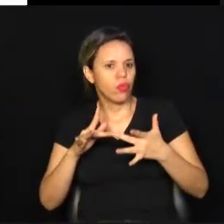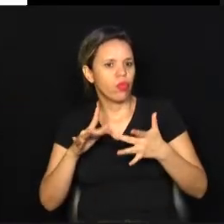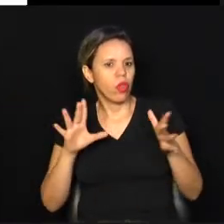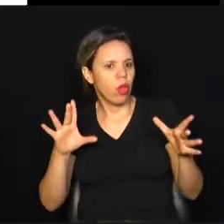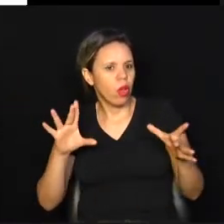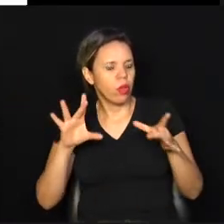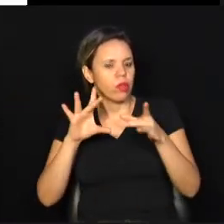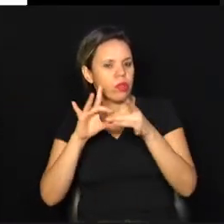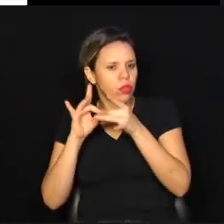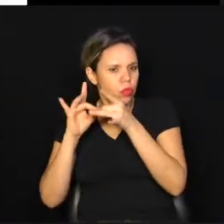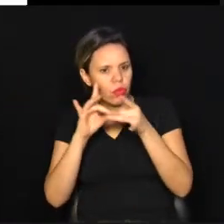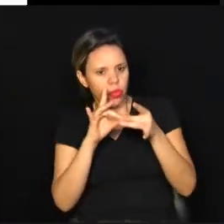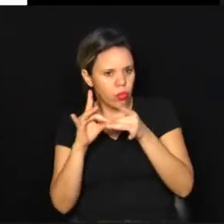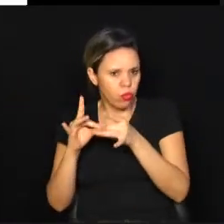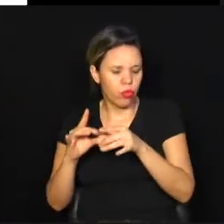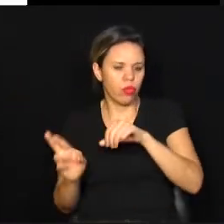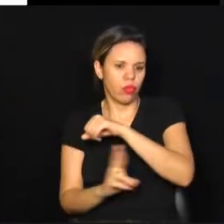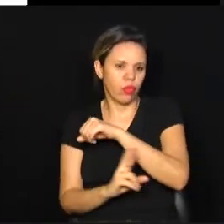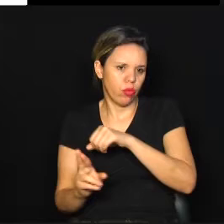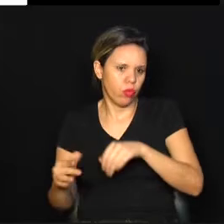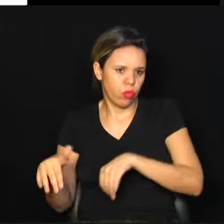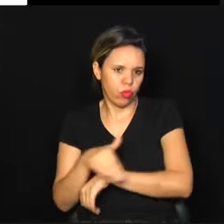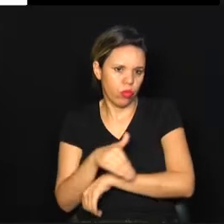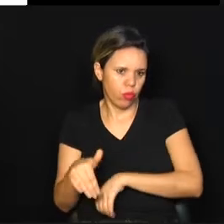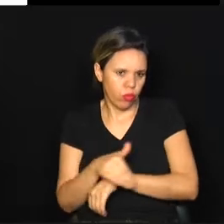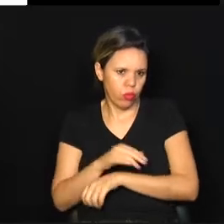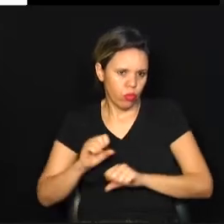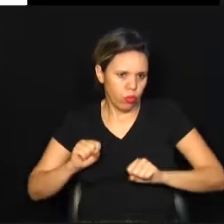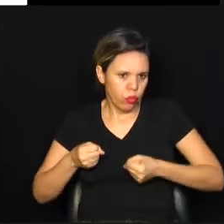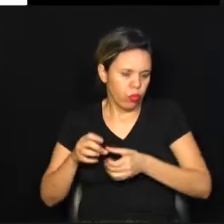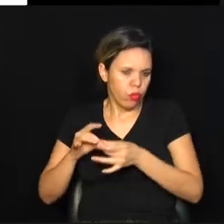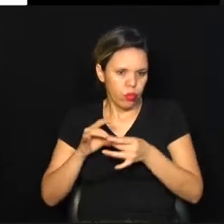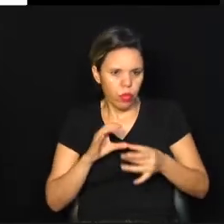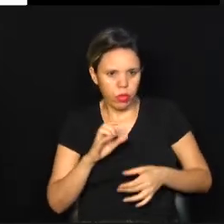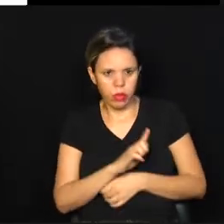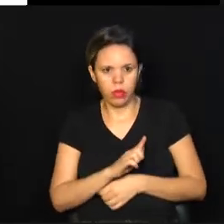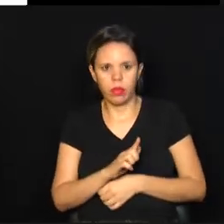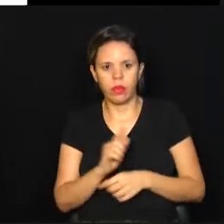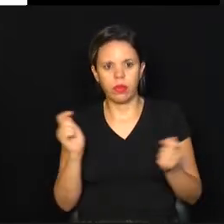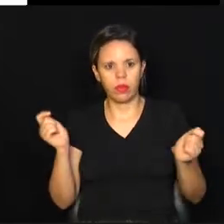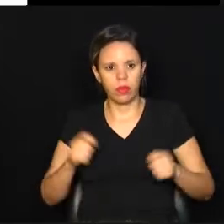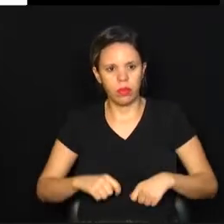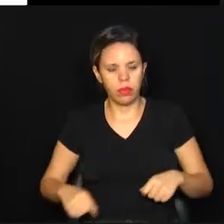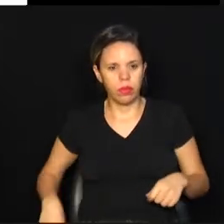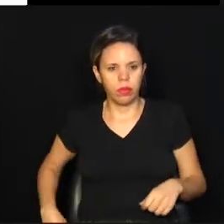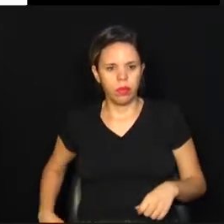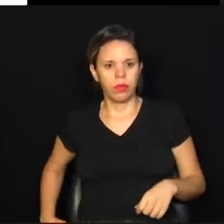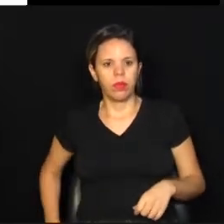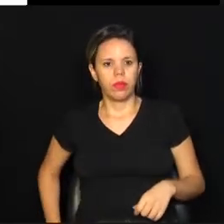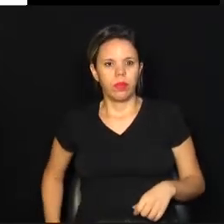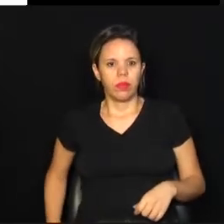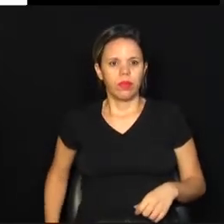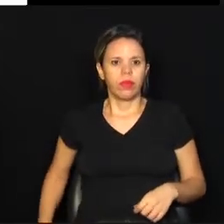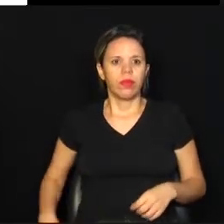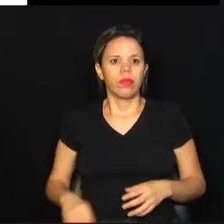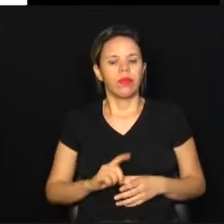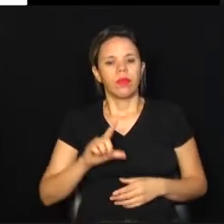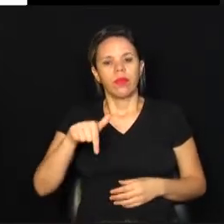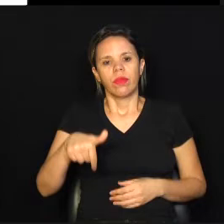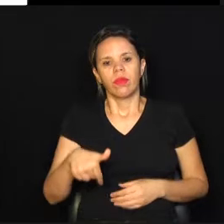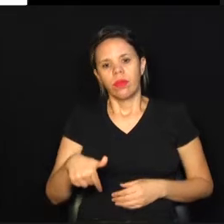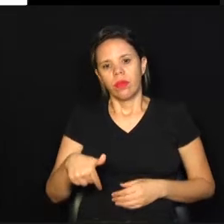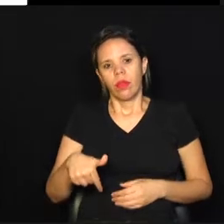de conexão, reforçando essa centralidade do Campo Grande nessa possível conexão aqui, né. E depois a gente